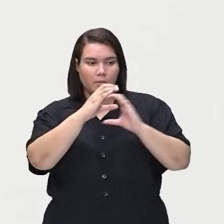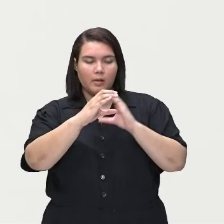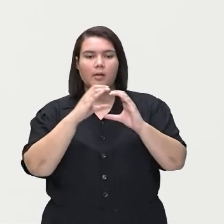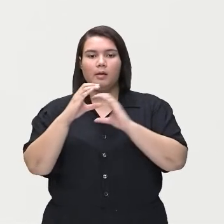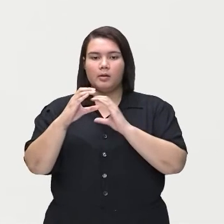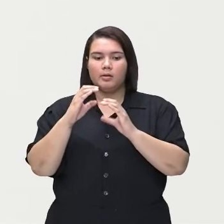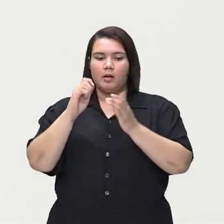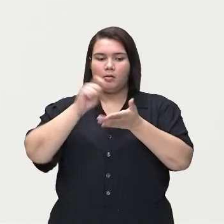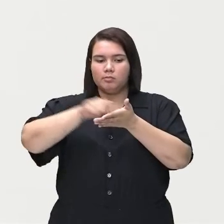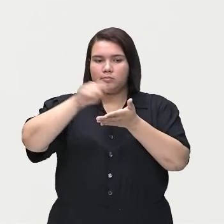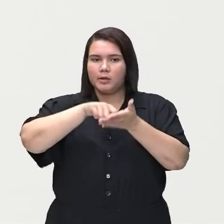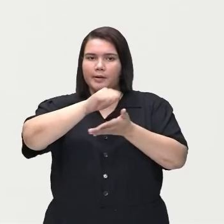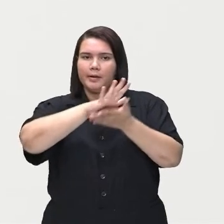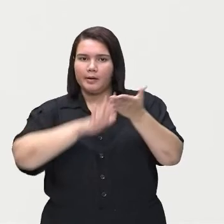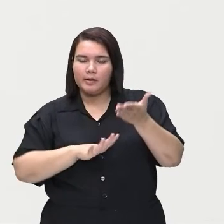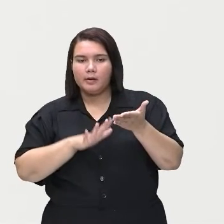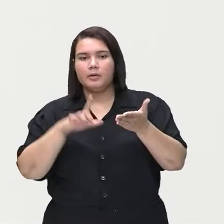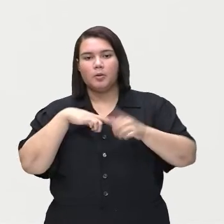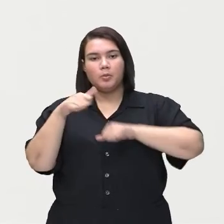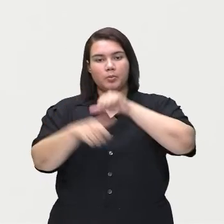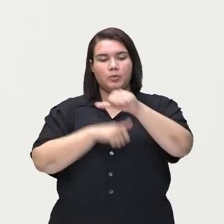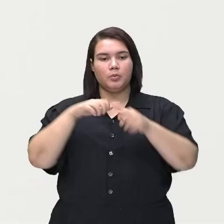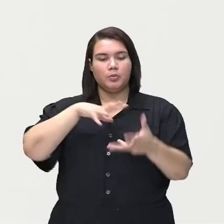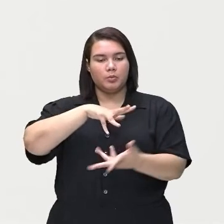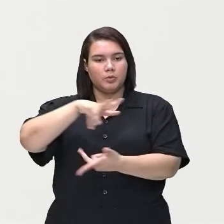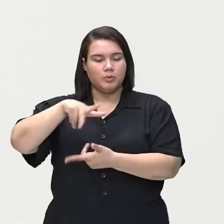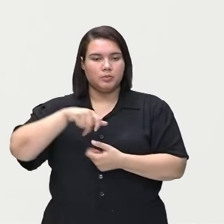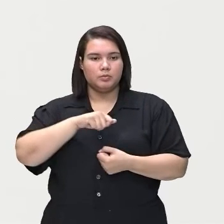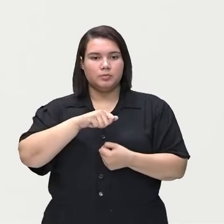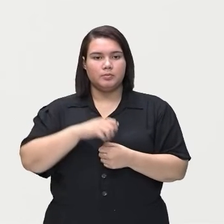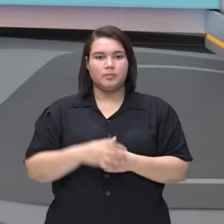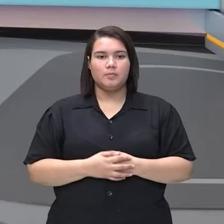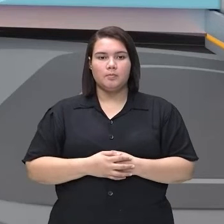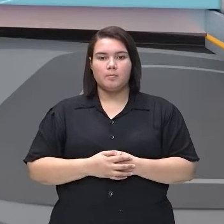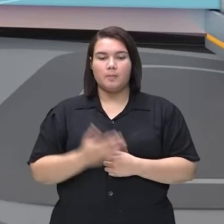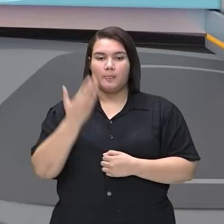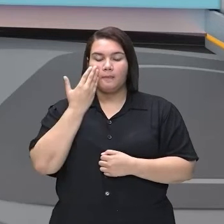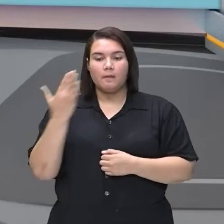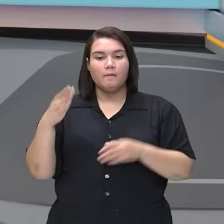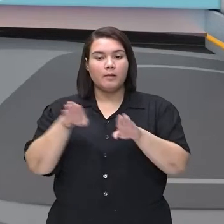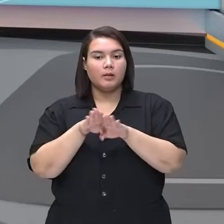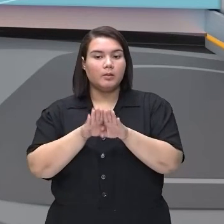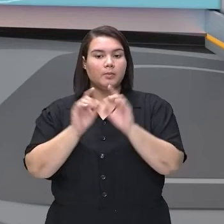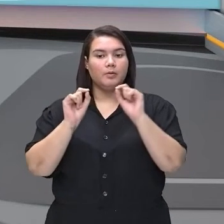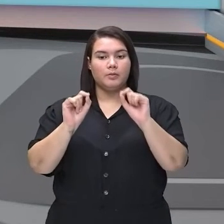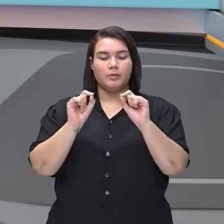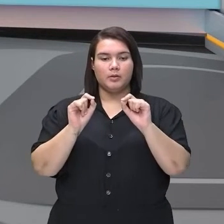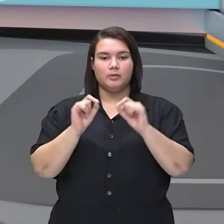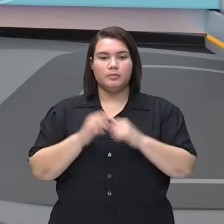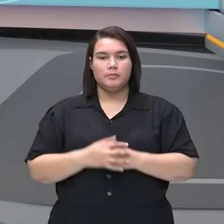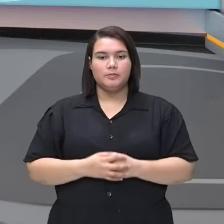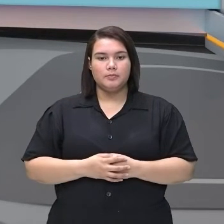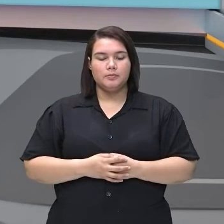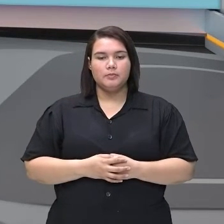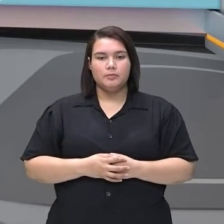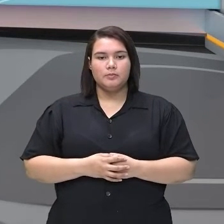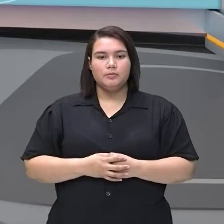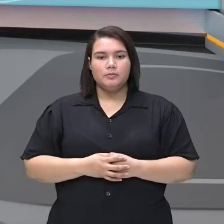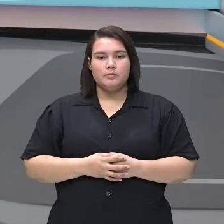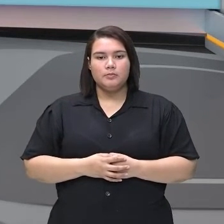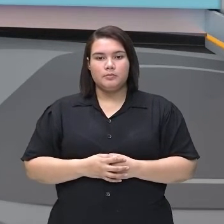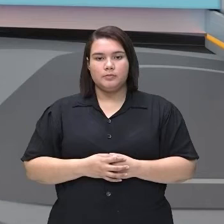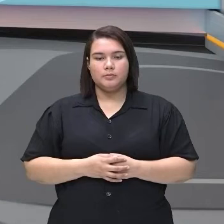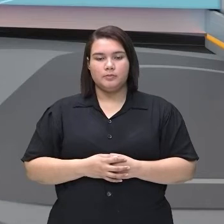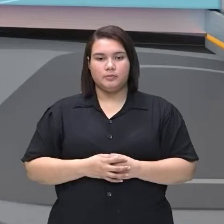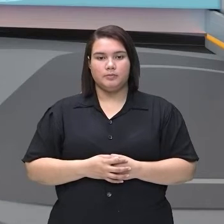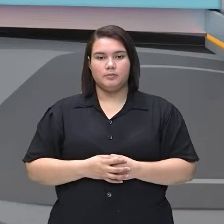forma escrita mudaria no mundo todo. Nós vamos ver também o seguinte, olha só. A República